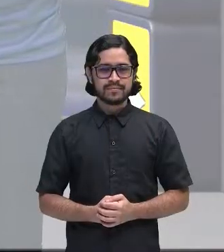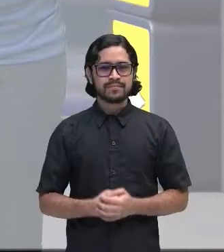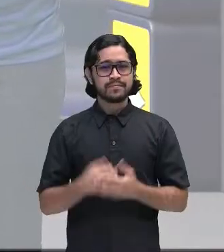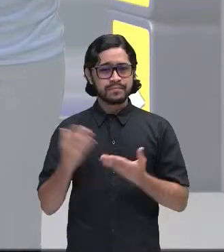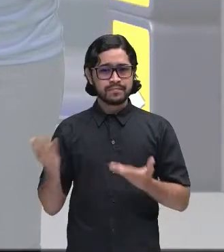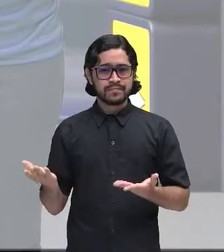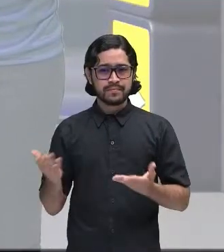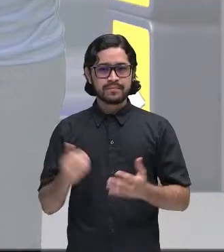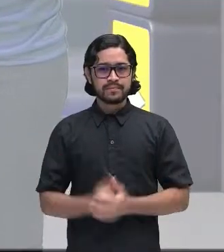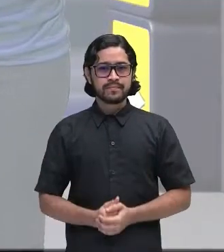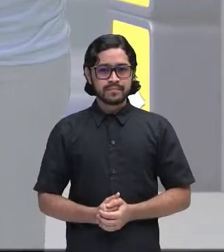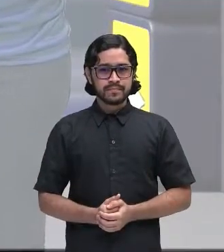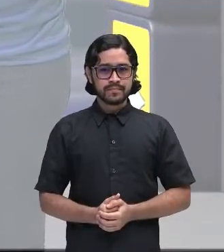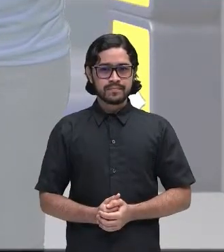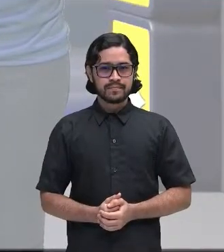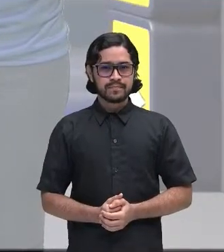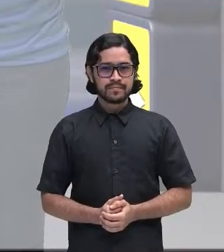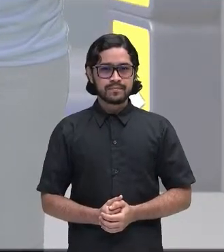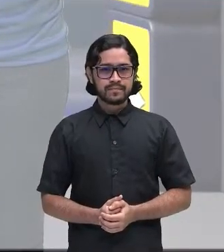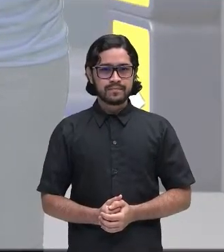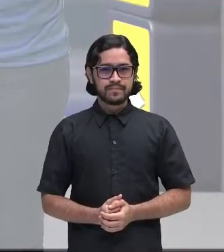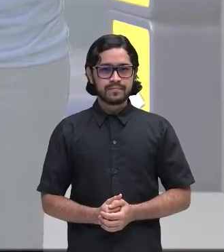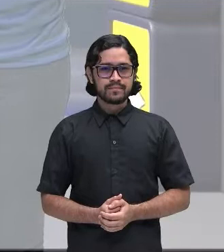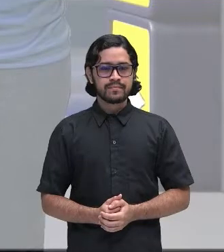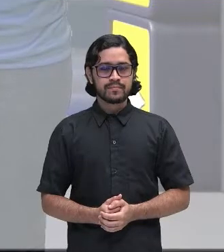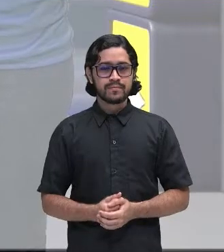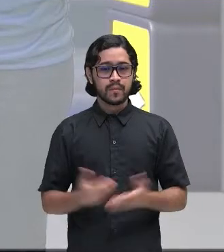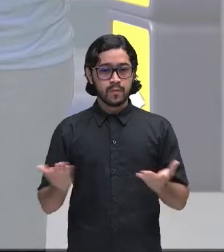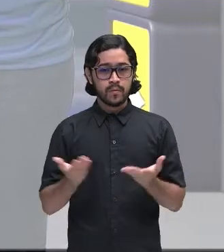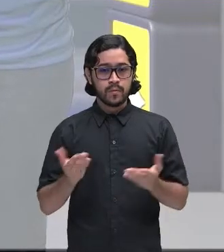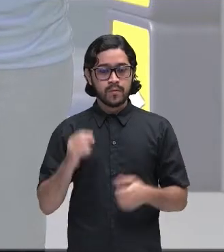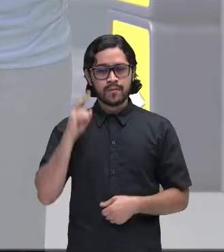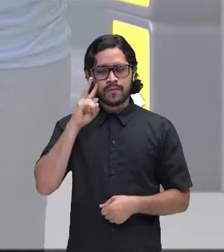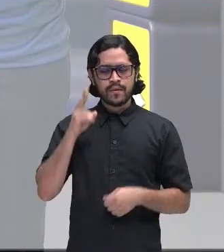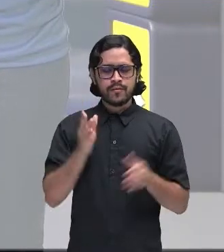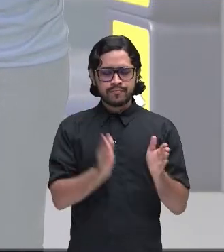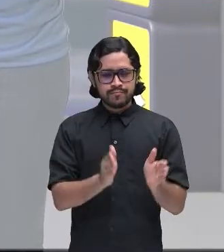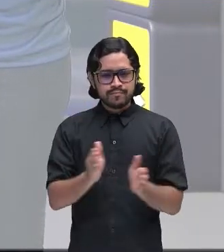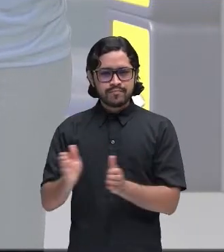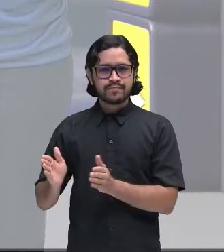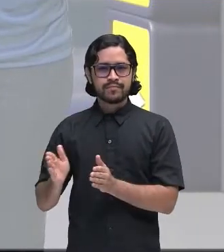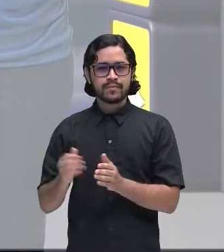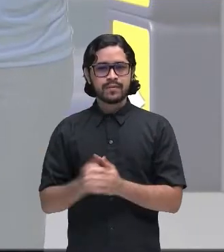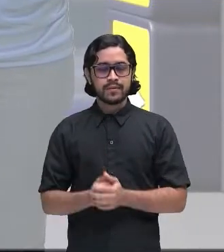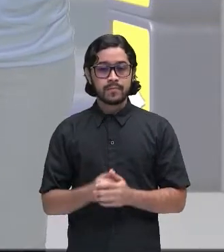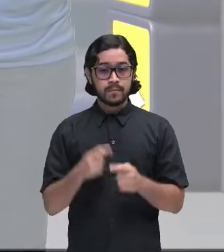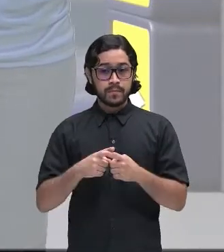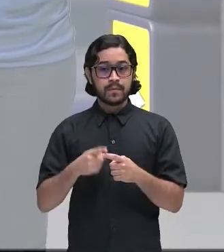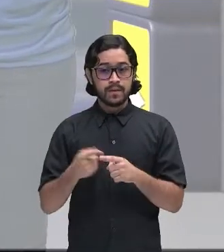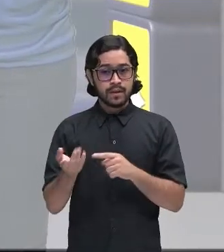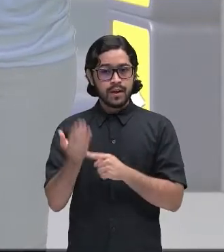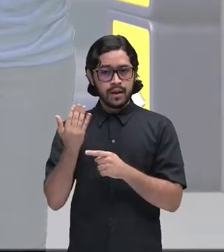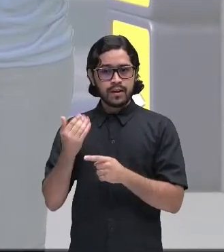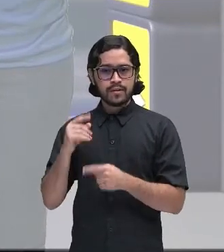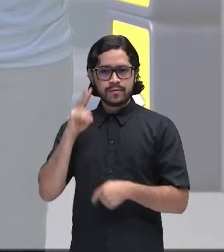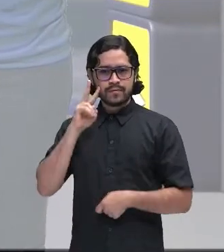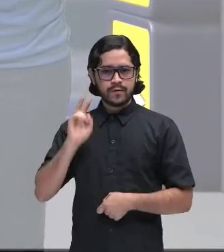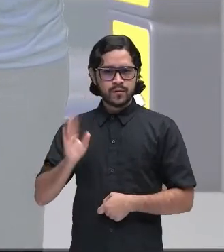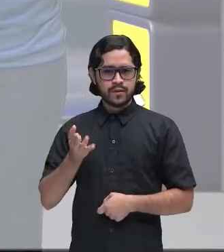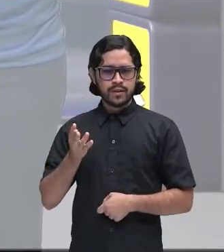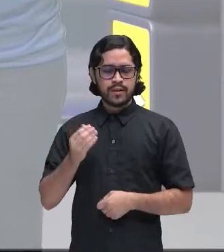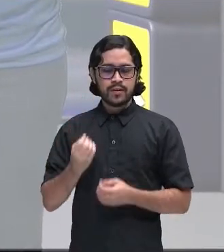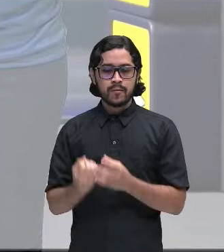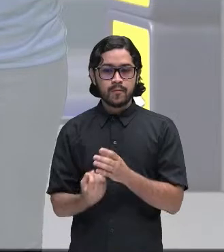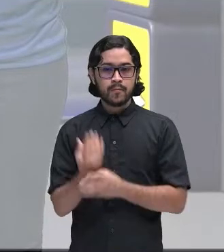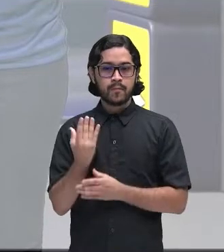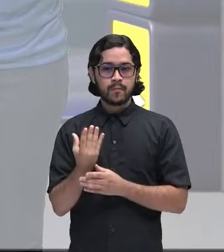Pessoal, hoje nós vamos ver a continuação, porque nós já vimos nos episódios anteriores o início